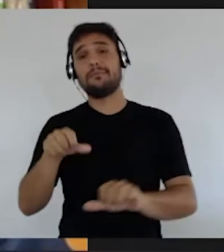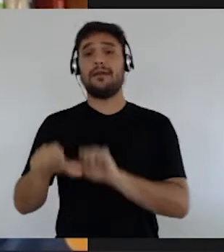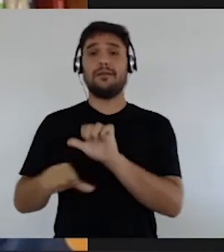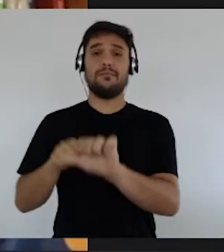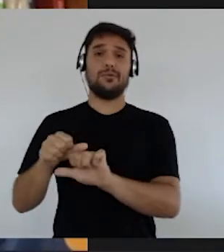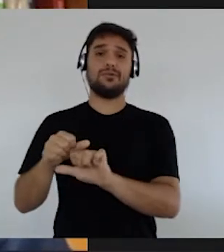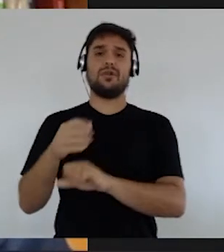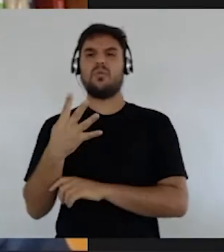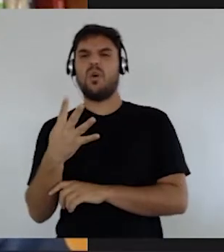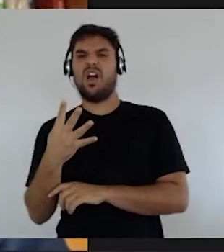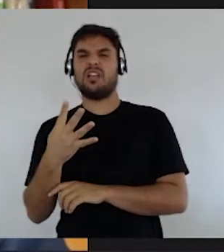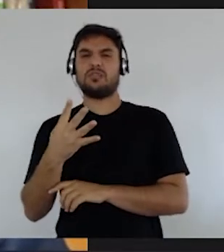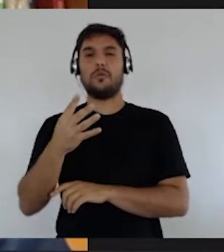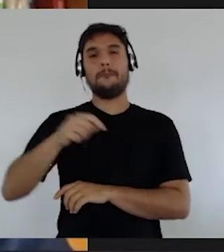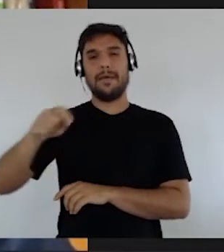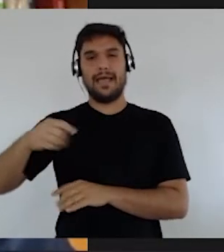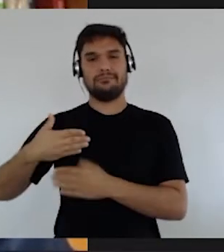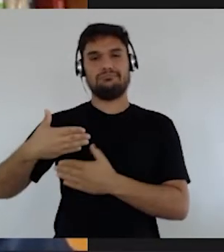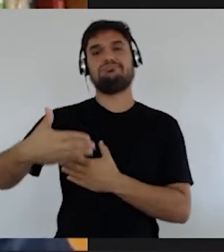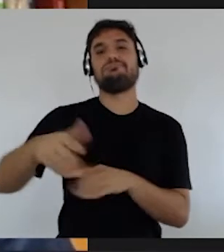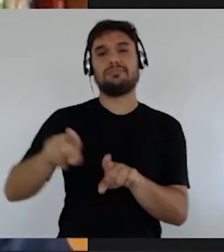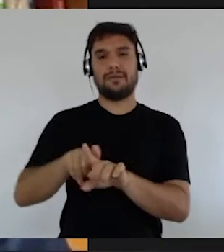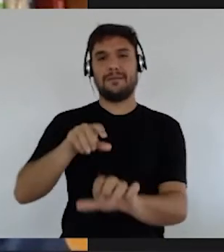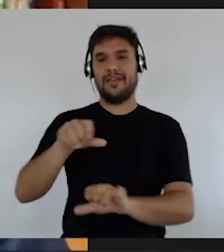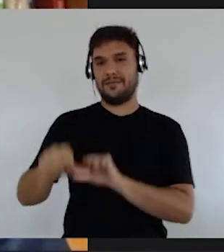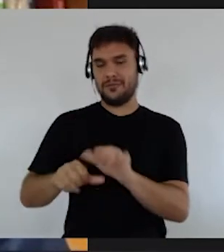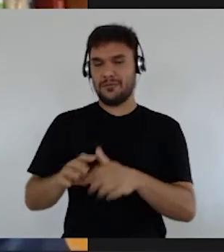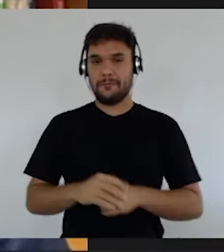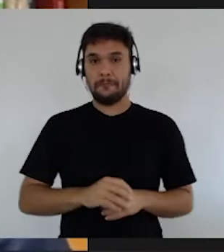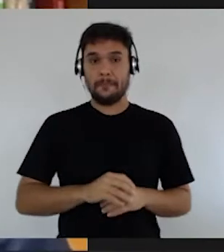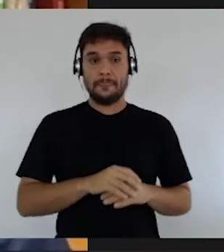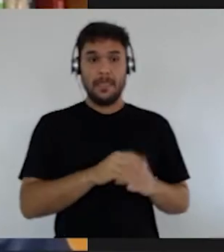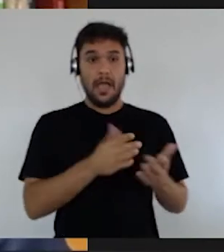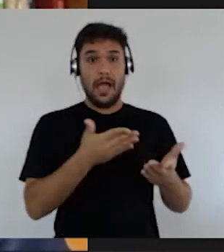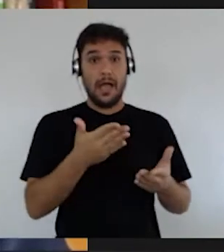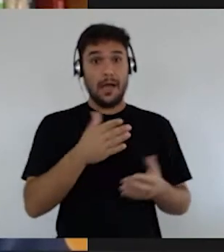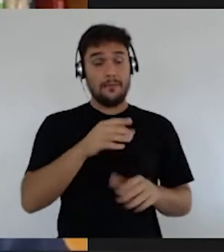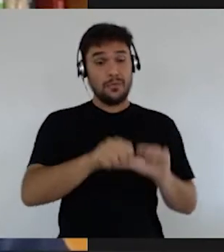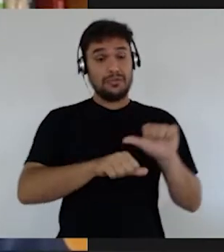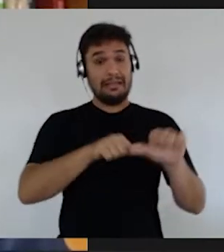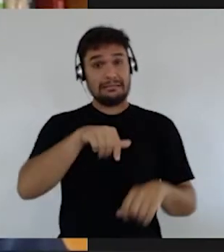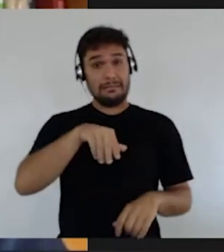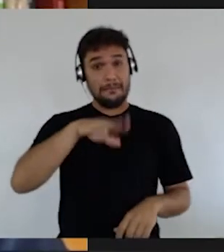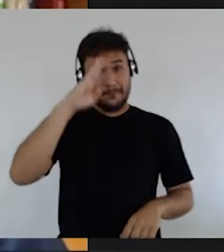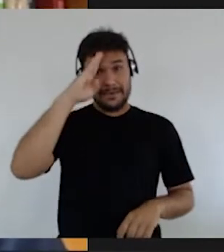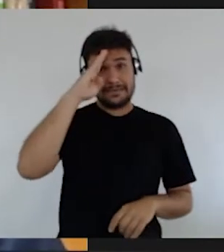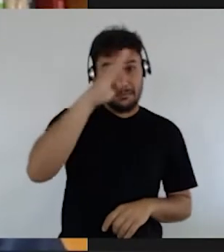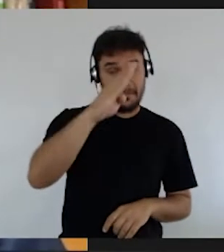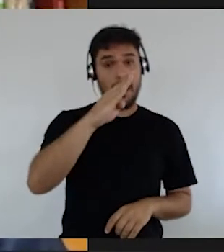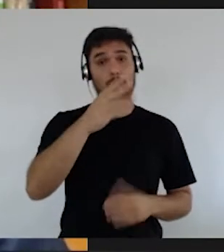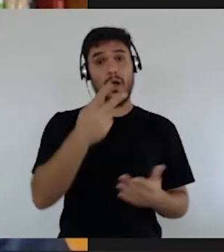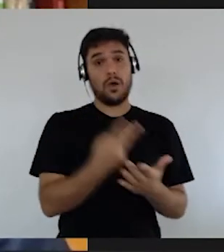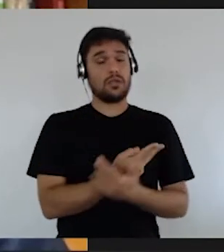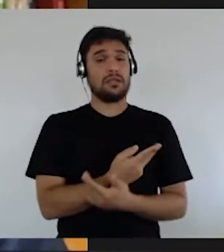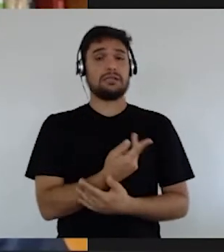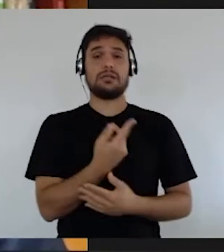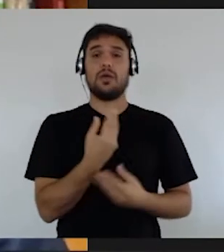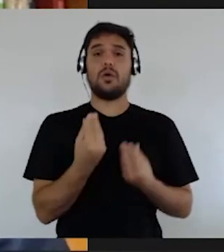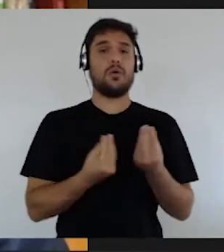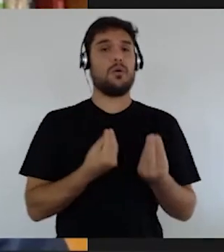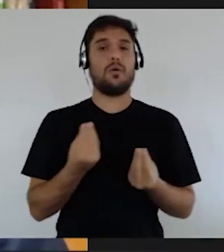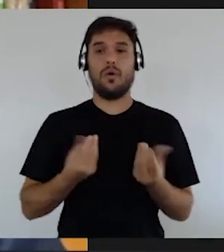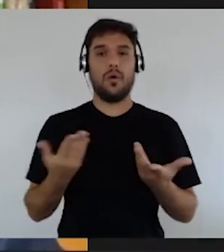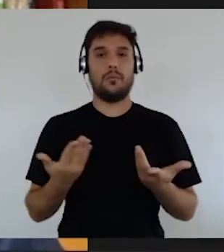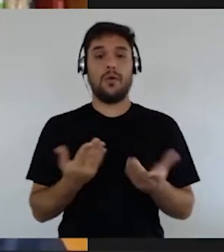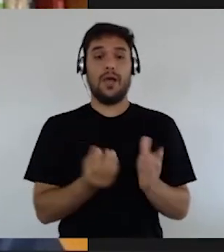dos últimos 4 meses. No âmbito do processo, as mudanças mais relevantes ocorridas nos últimos tempos têm a ver com